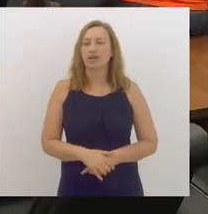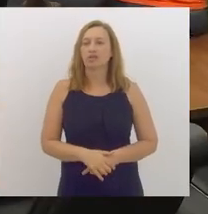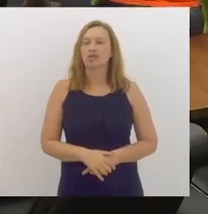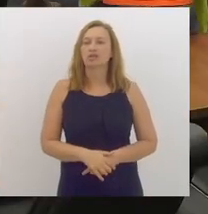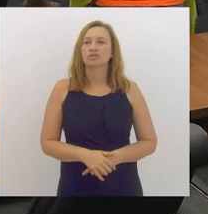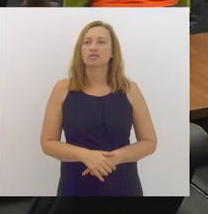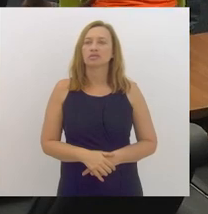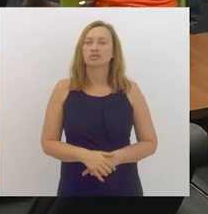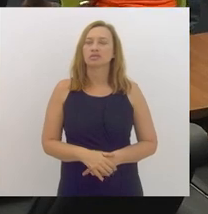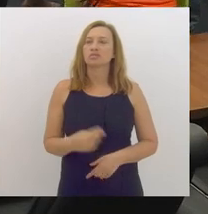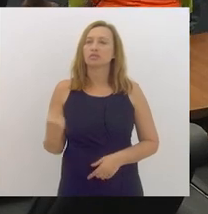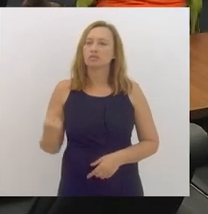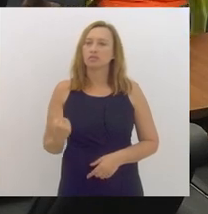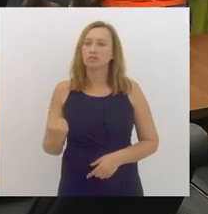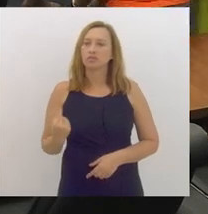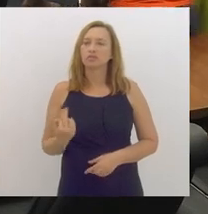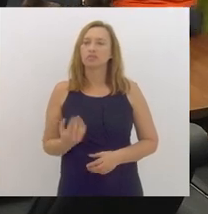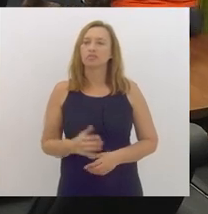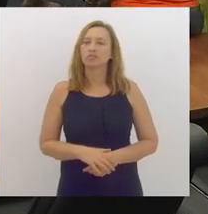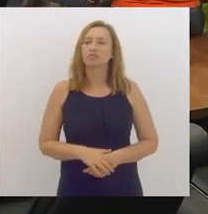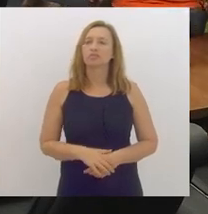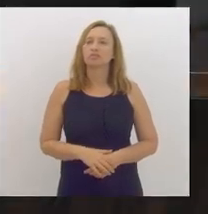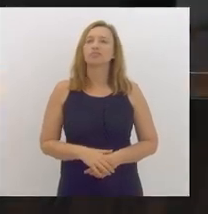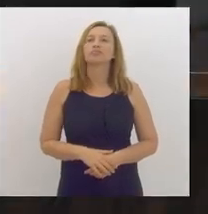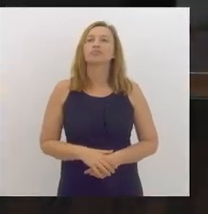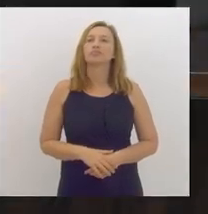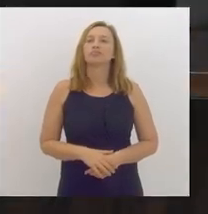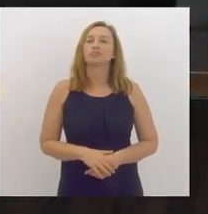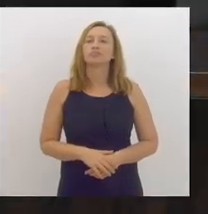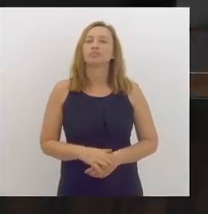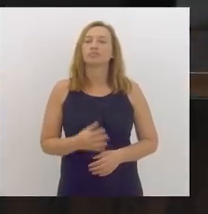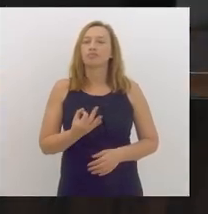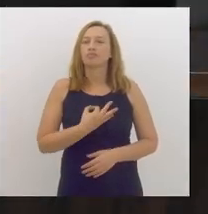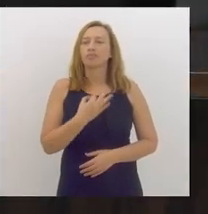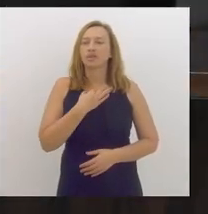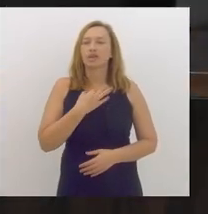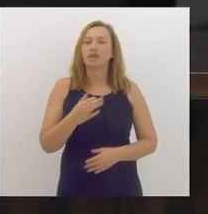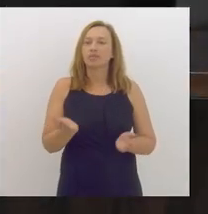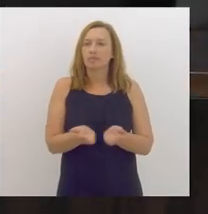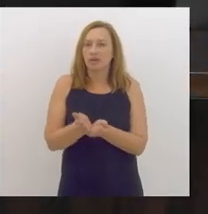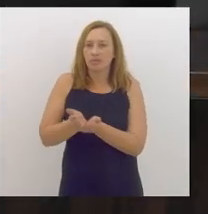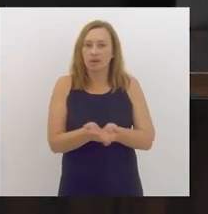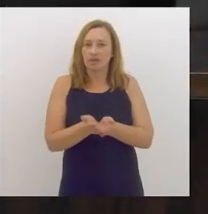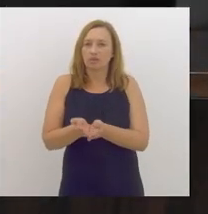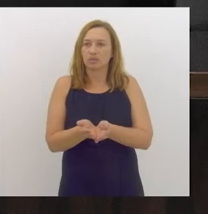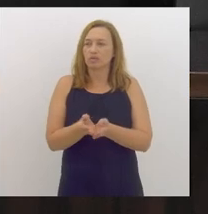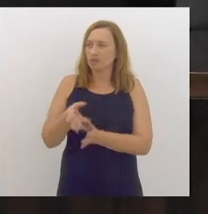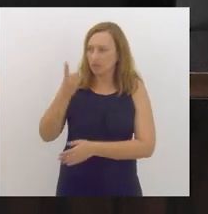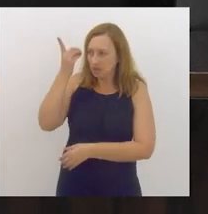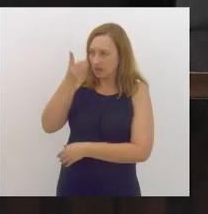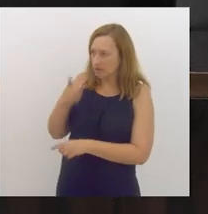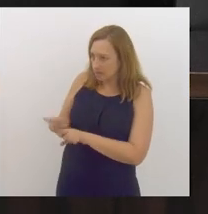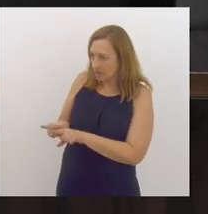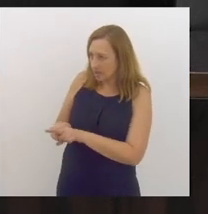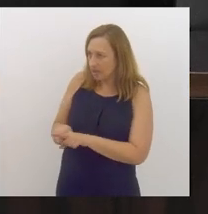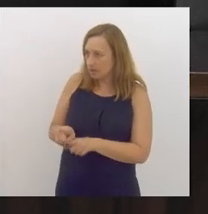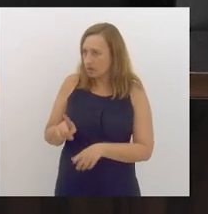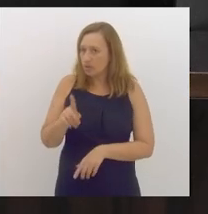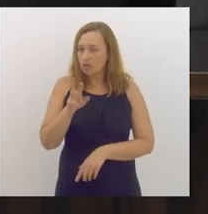São os coautores da medalha. Bebeto também. Quer também, Rodrigo?